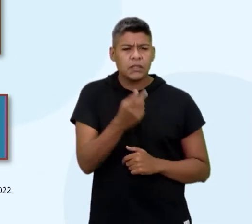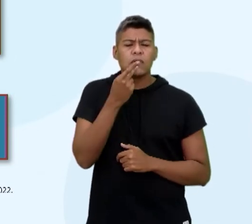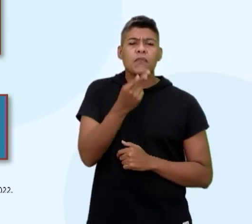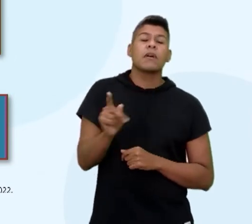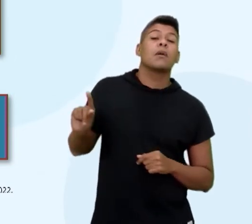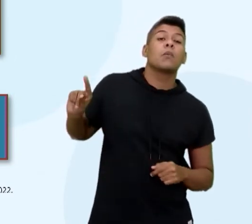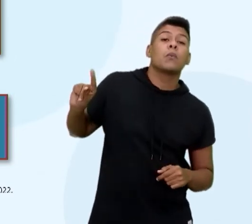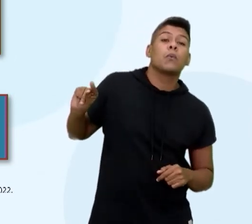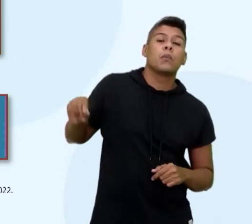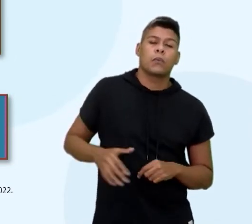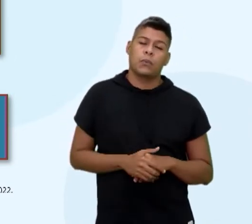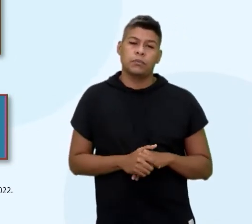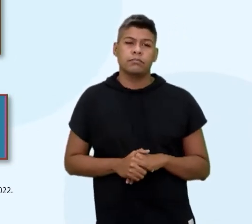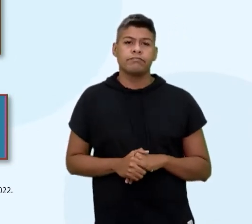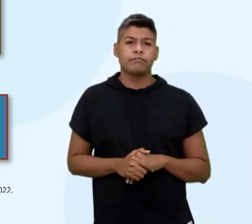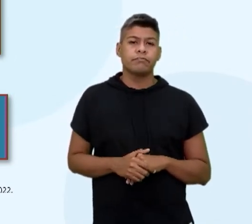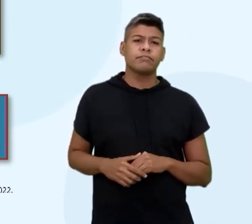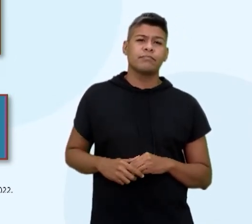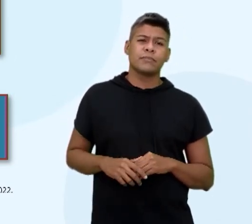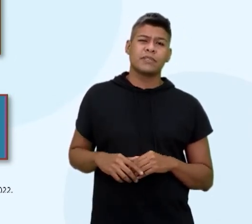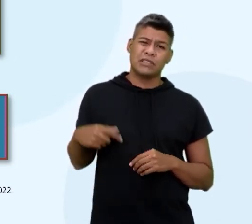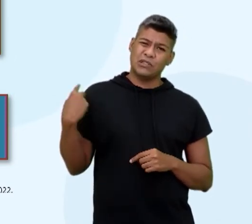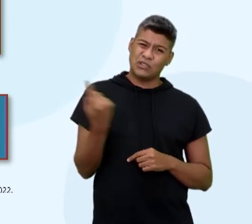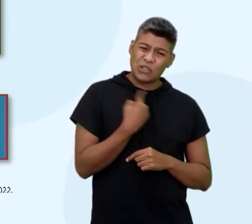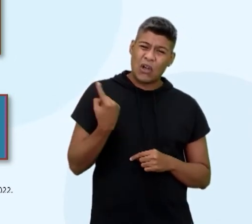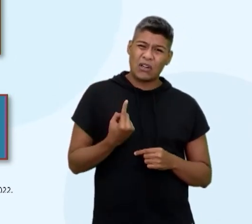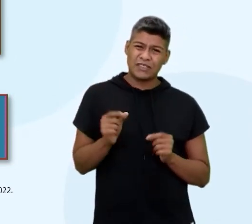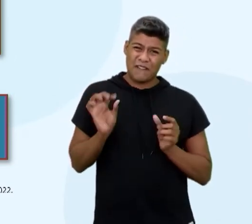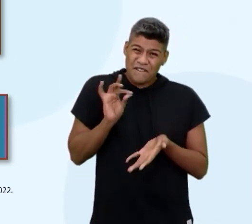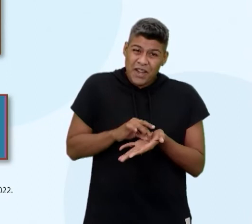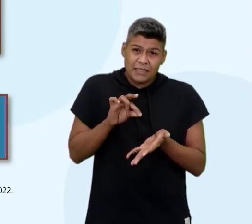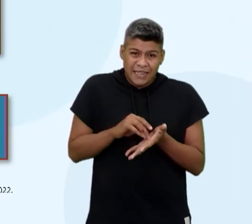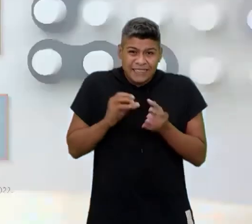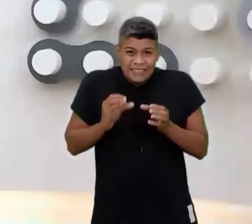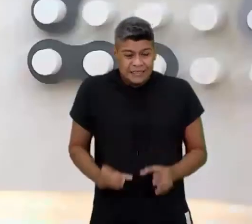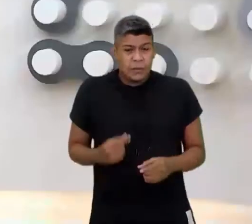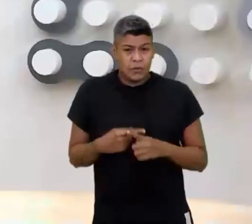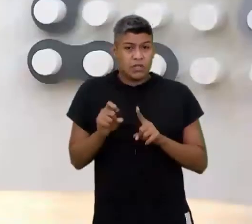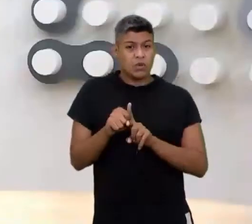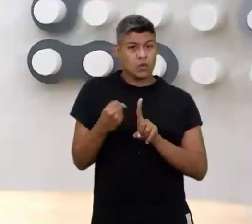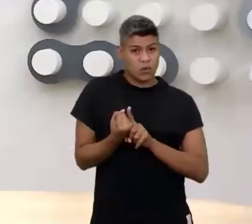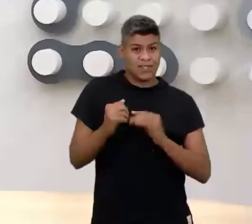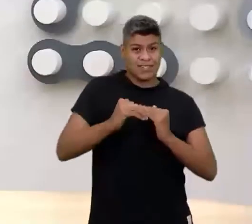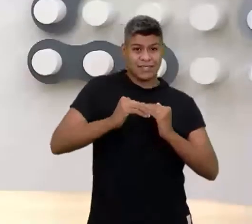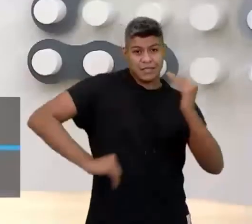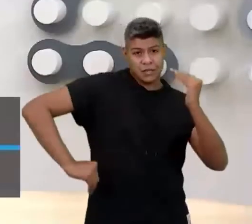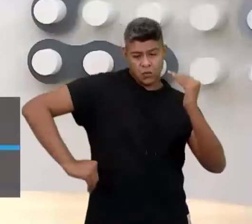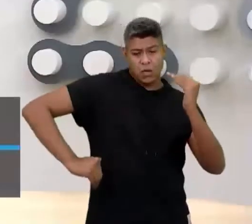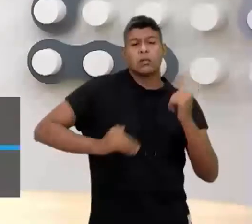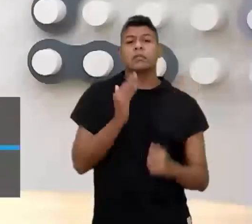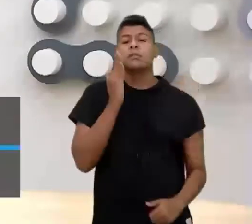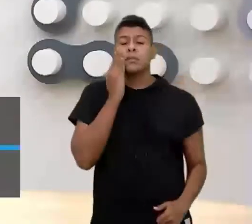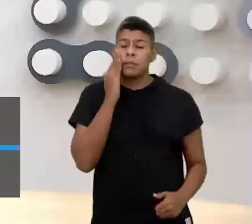disse o seguinte: será que somos de fato cidadãos? Porque numa sociedade totalmente desigual, né,